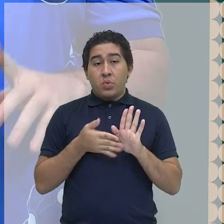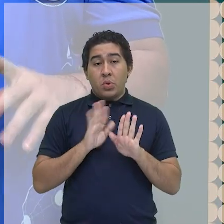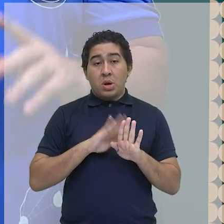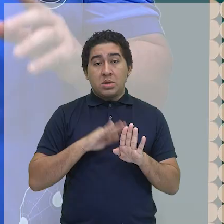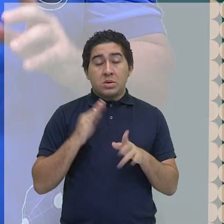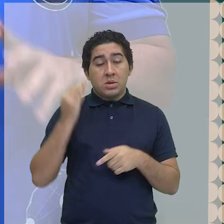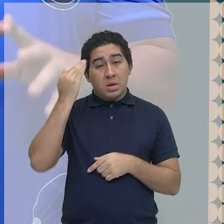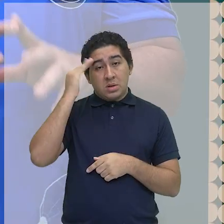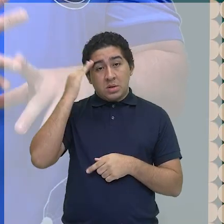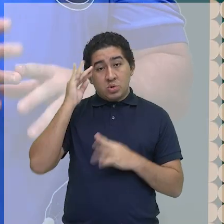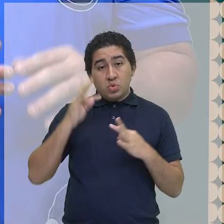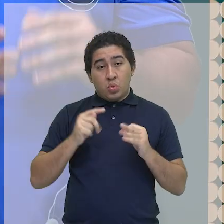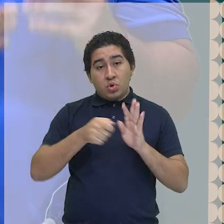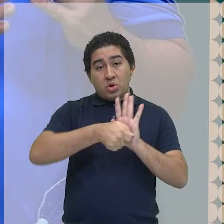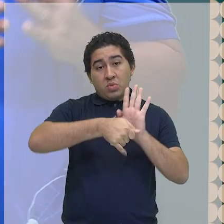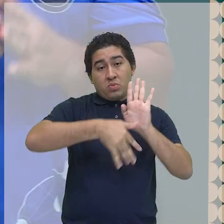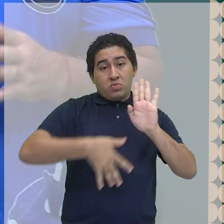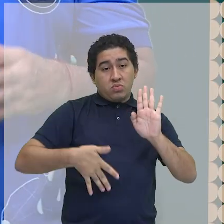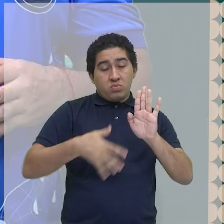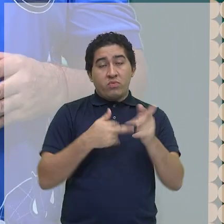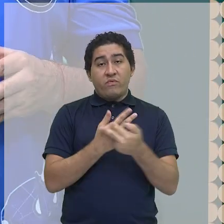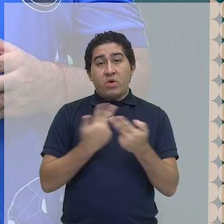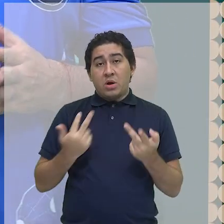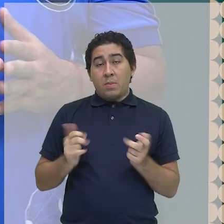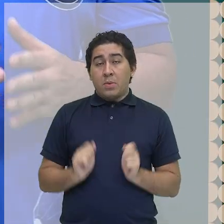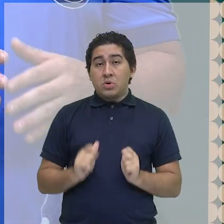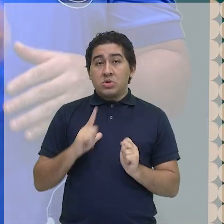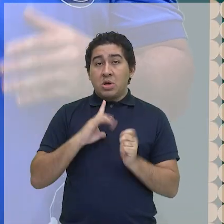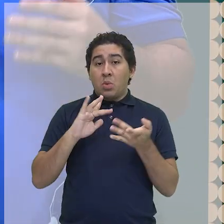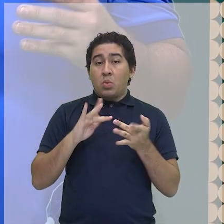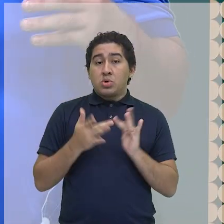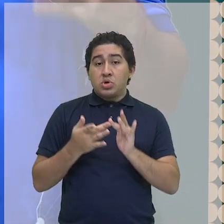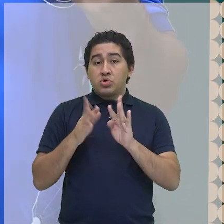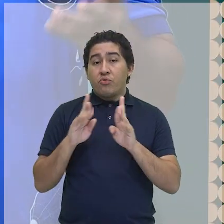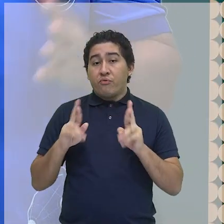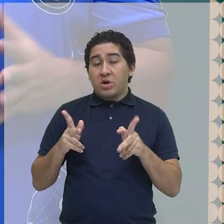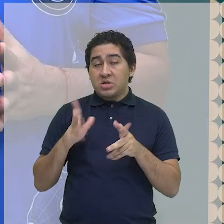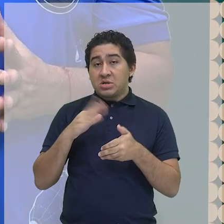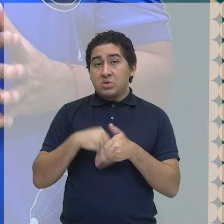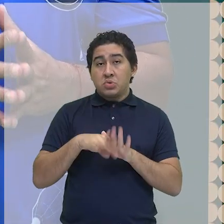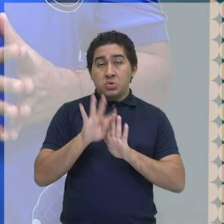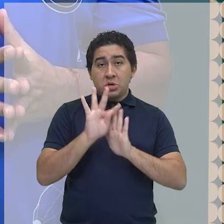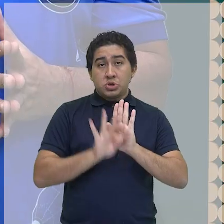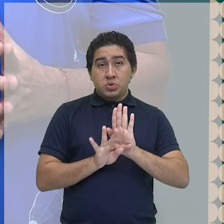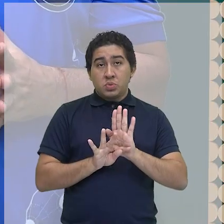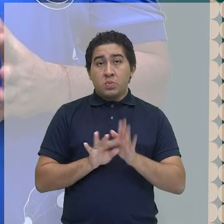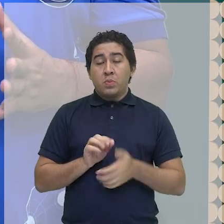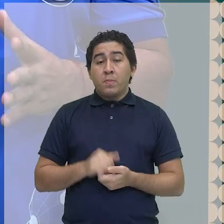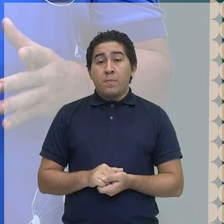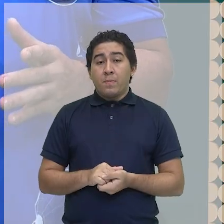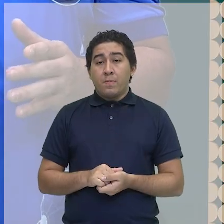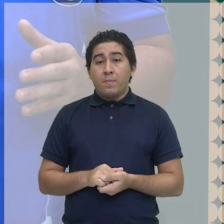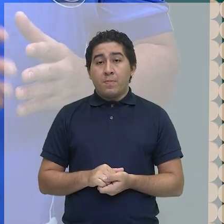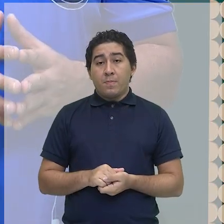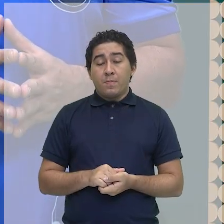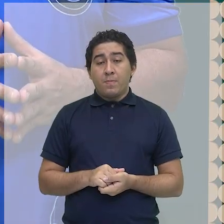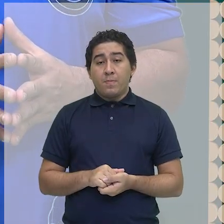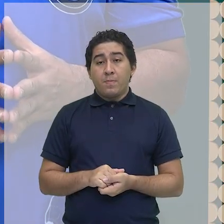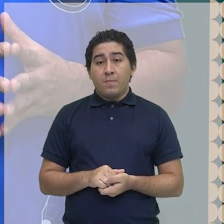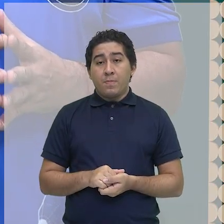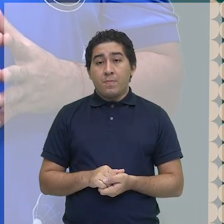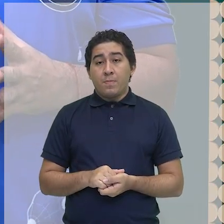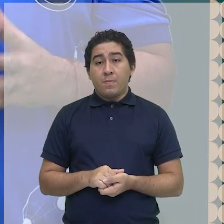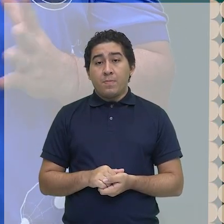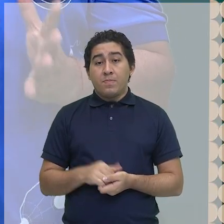identificar metáforas, ironias, simbolismos, né, que vão se revelando no texto, o que não